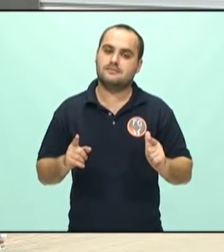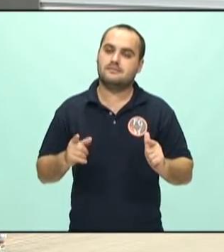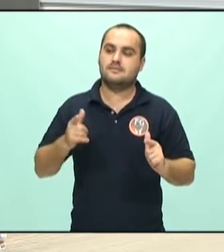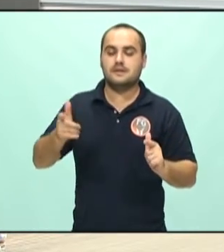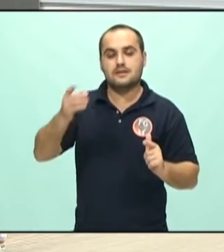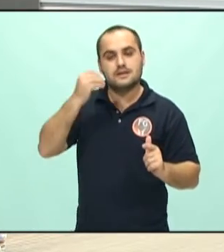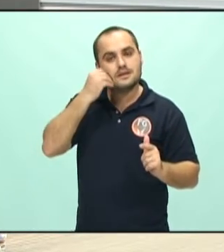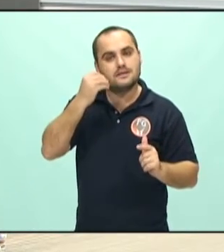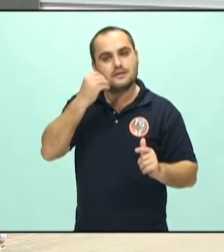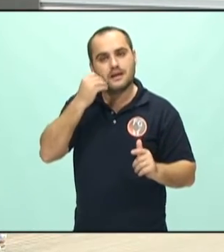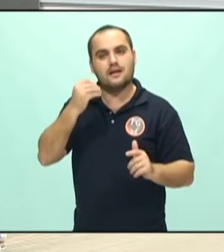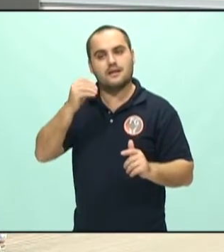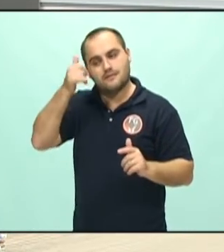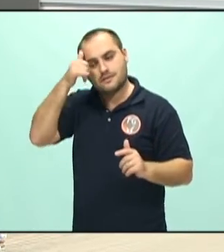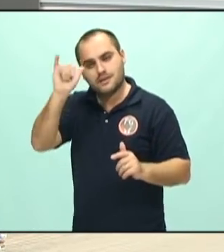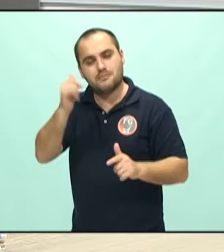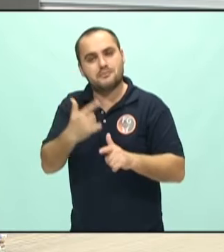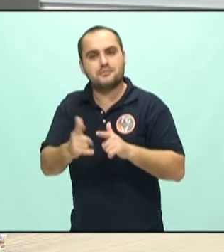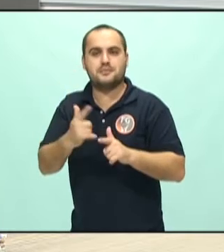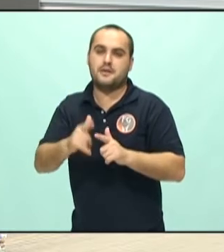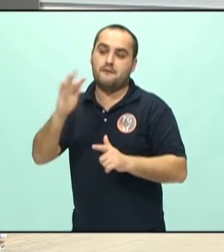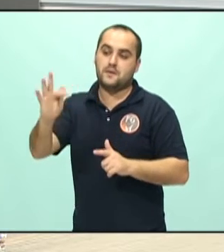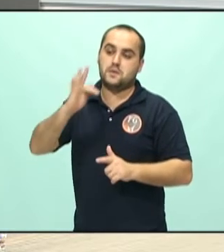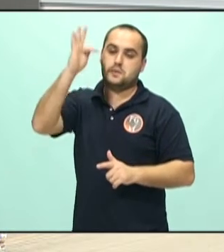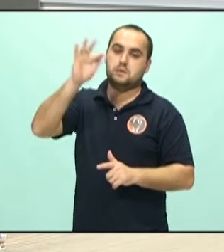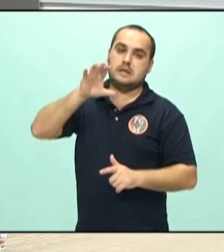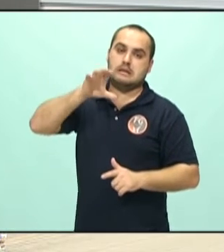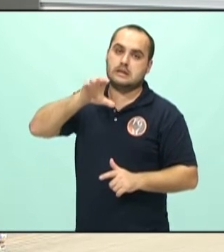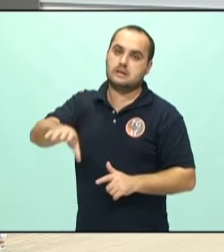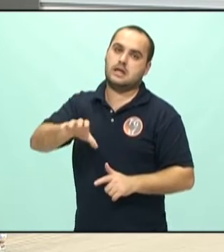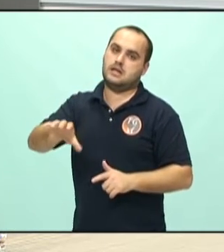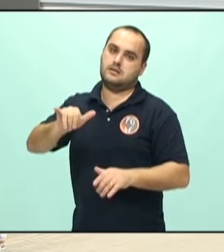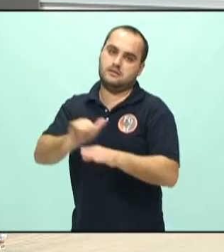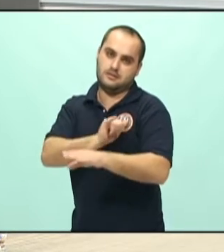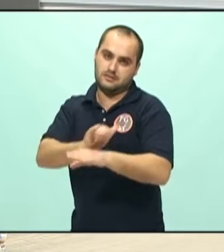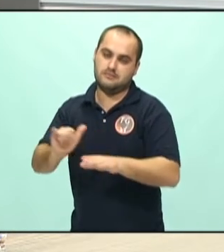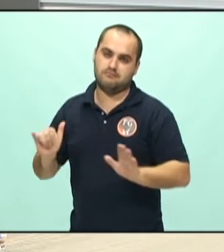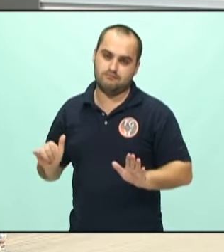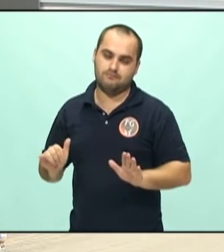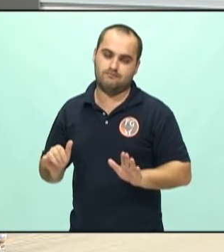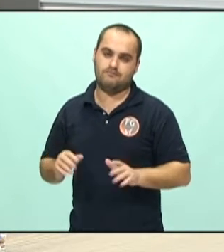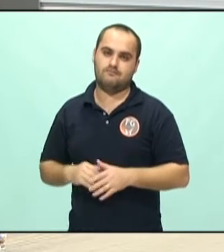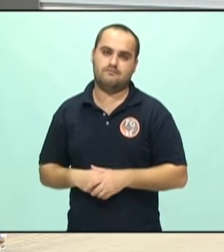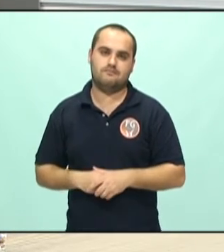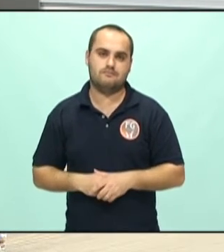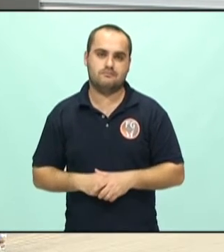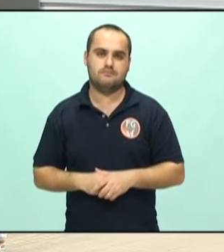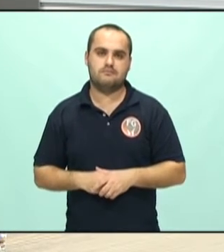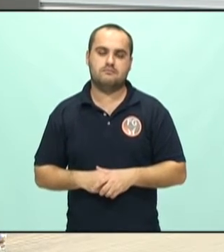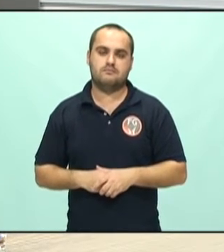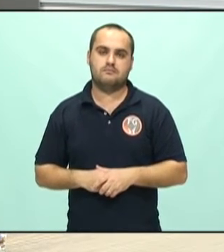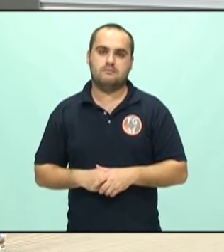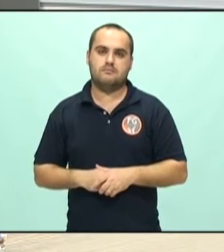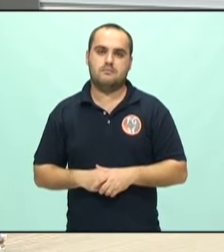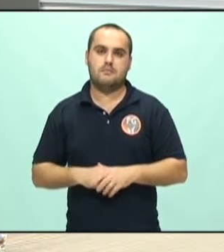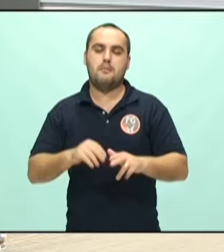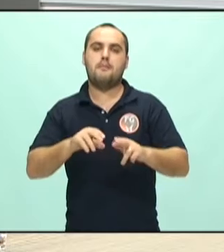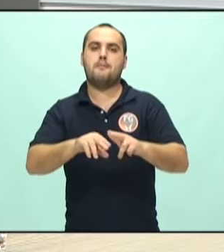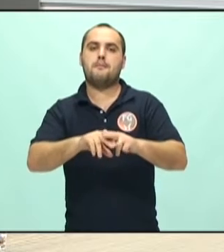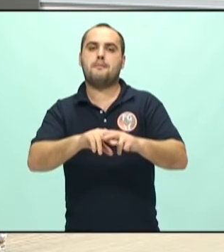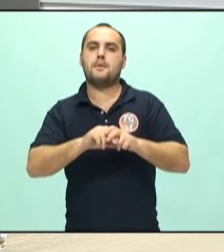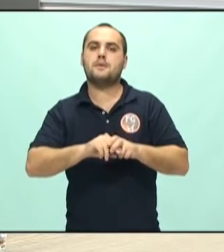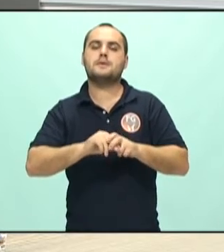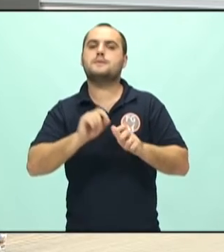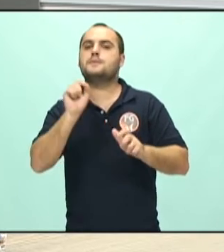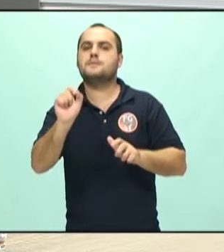de nós localizamos isso né então é eu acho que que a gente tem que colocar tudo é na